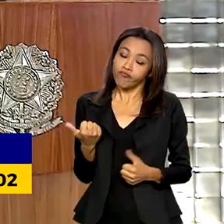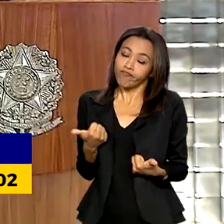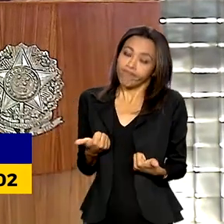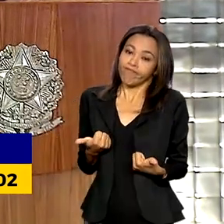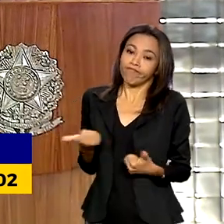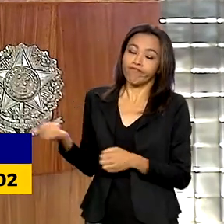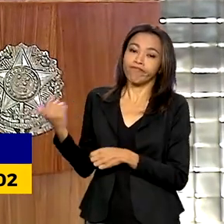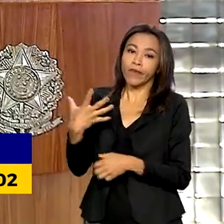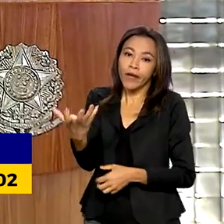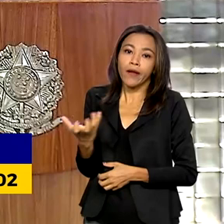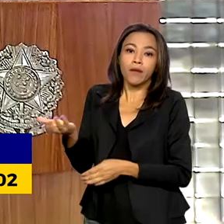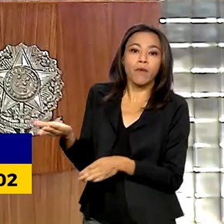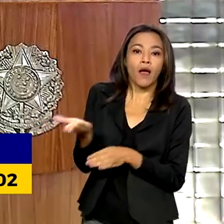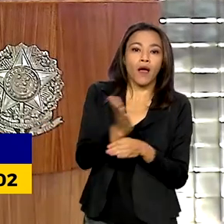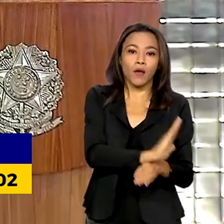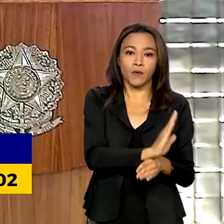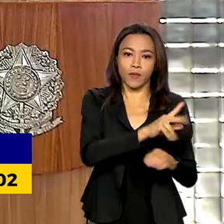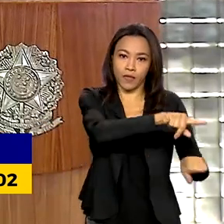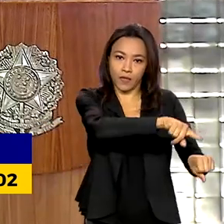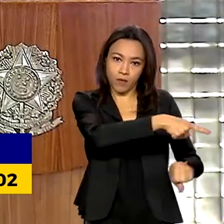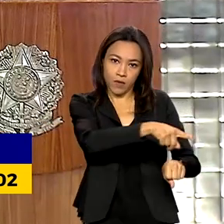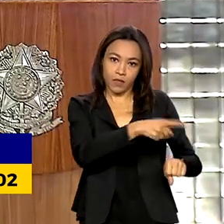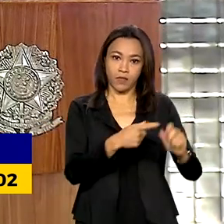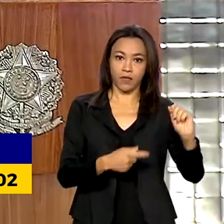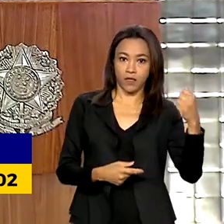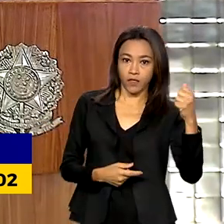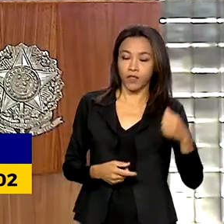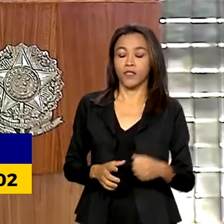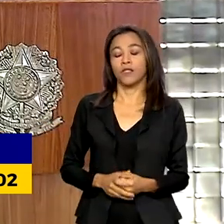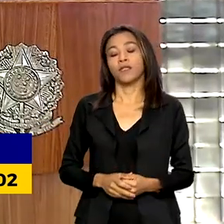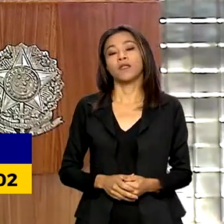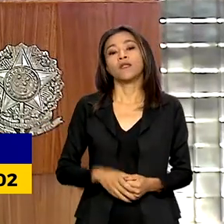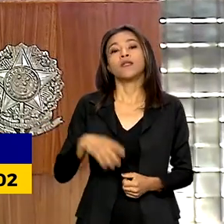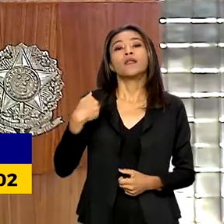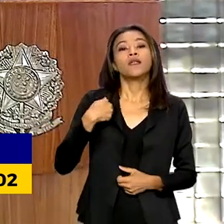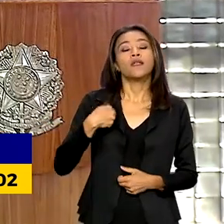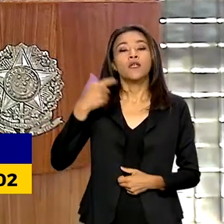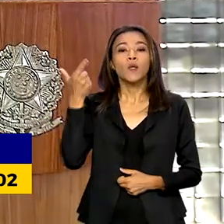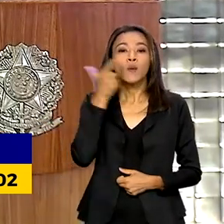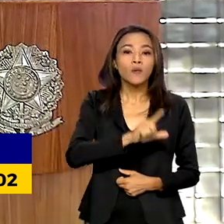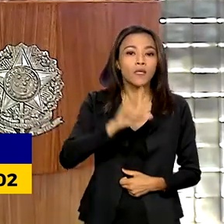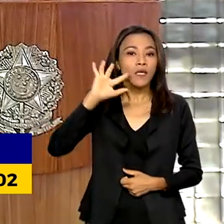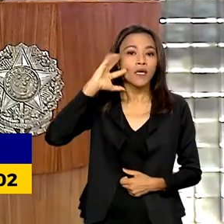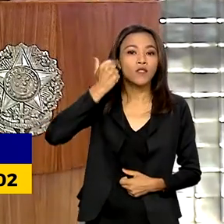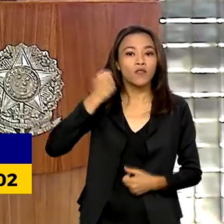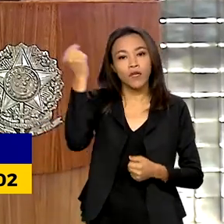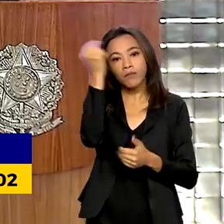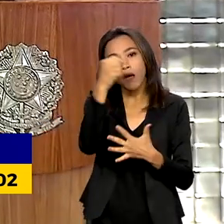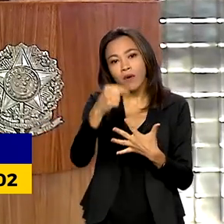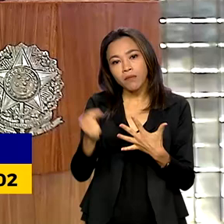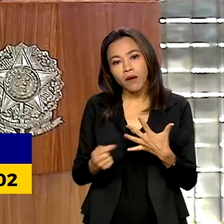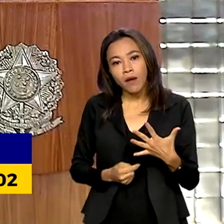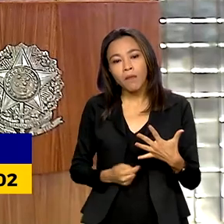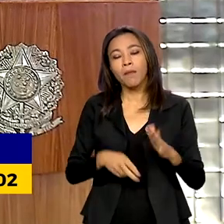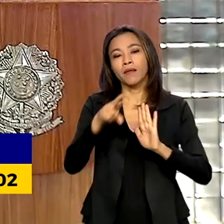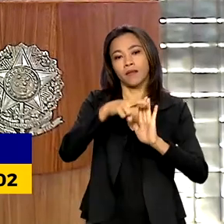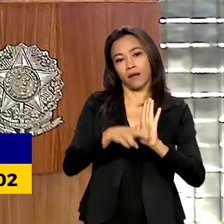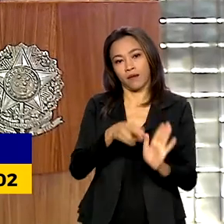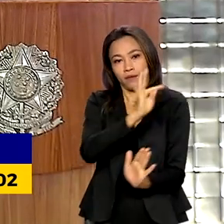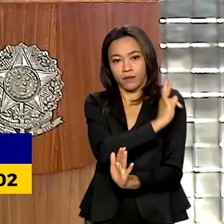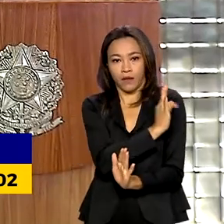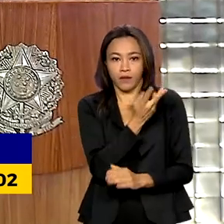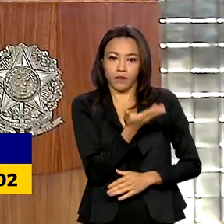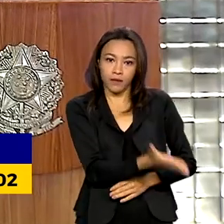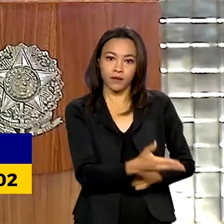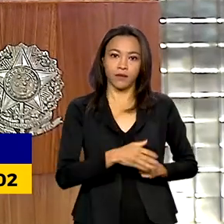ajudar a Argentina. E vencermos as questões técnicas. Que a economia exige. Técnicas que puedan llegar a suscitar.